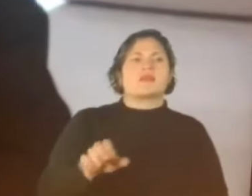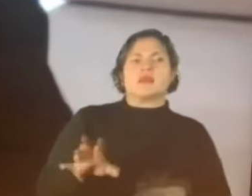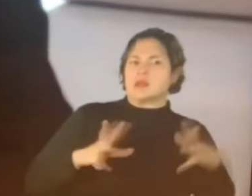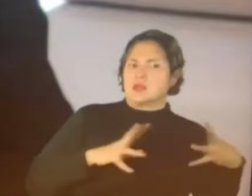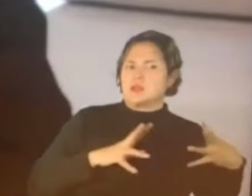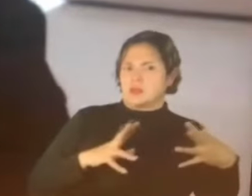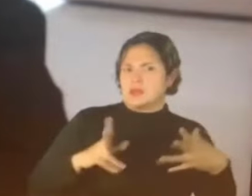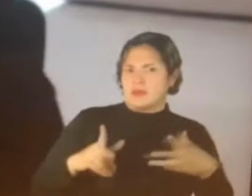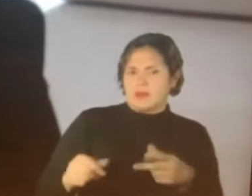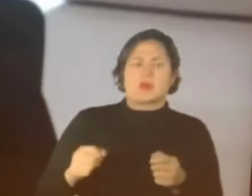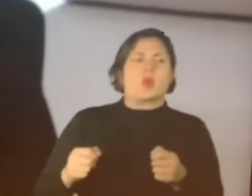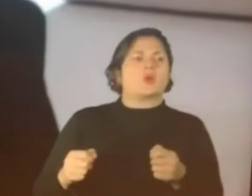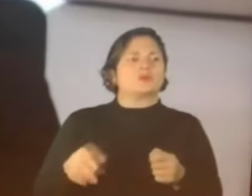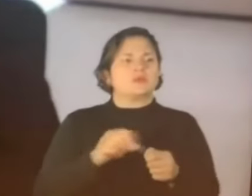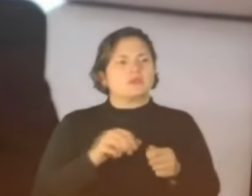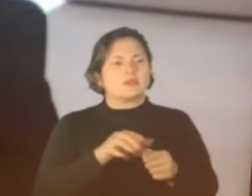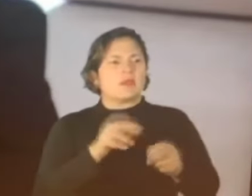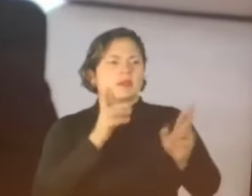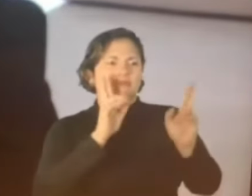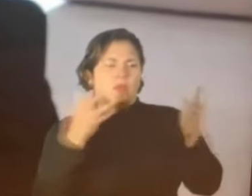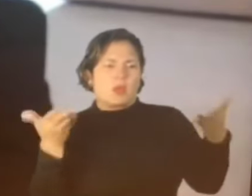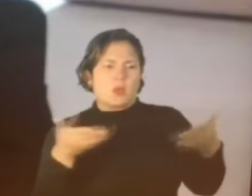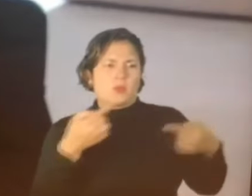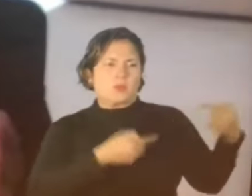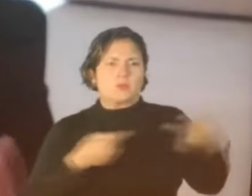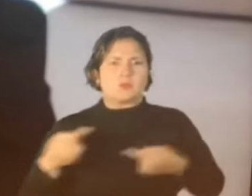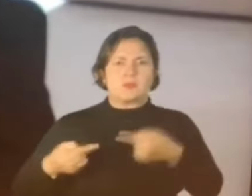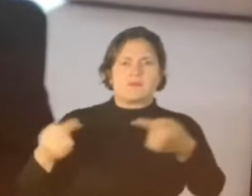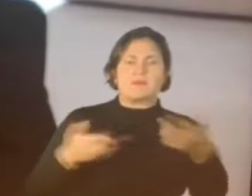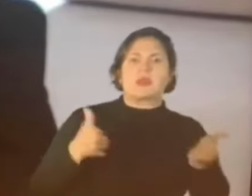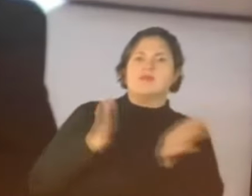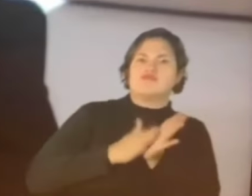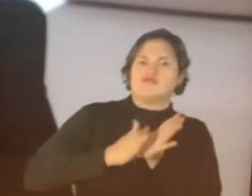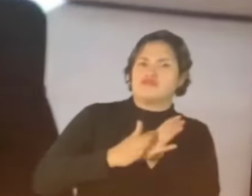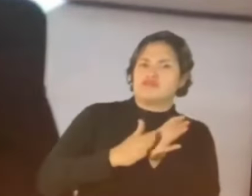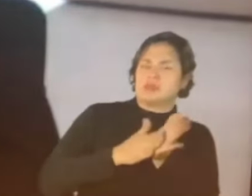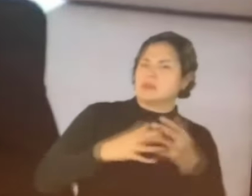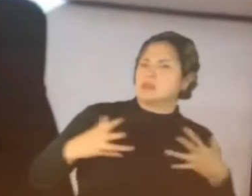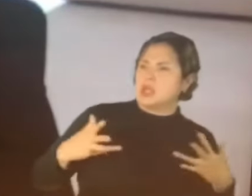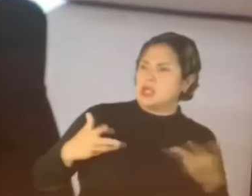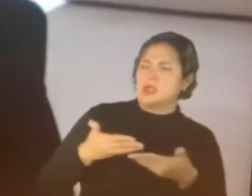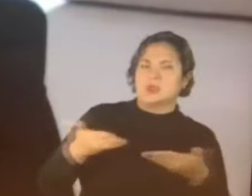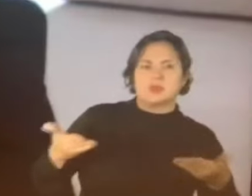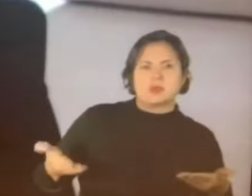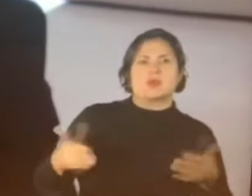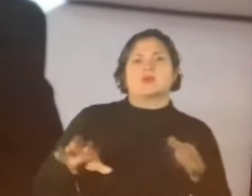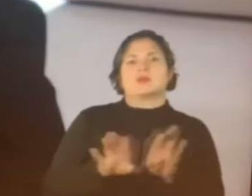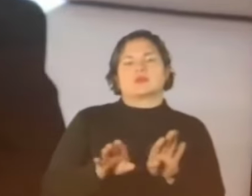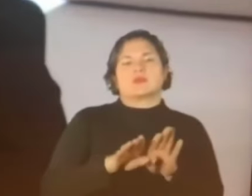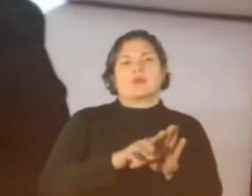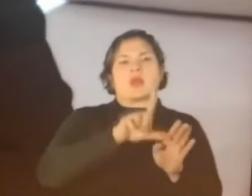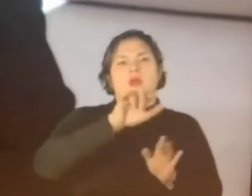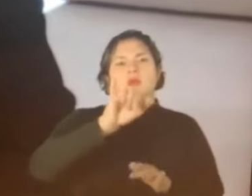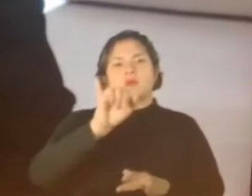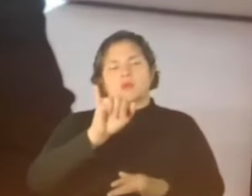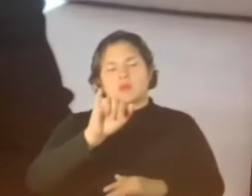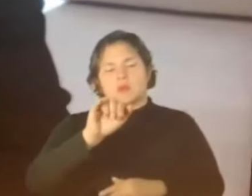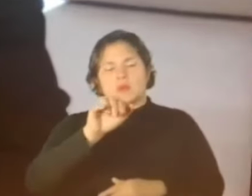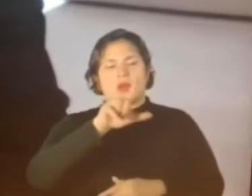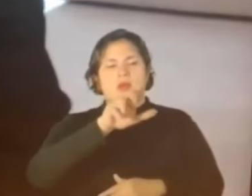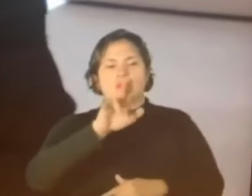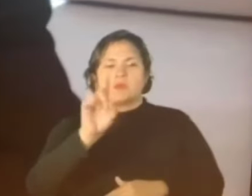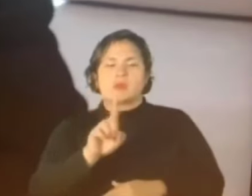mediador. Quero parabenizar a Carol Cleve, presidente do IBRAD, e ao Luiz Fernando Pereira, que preside o